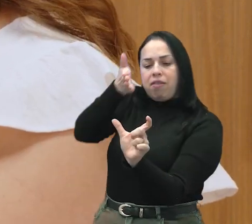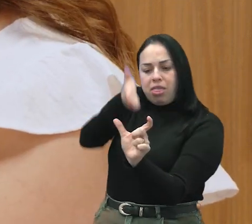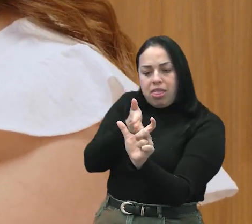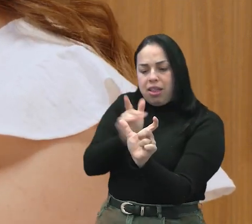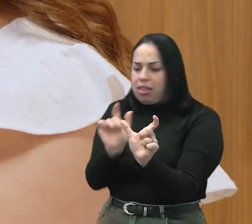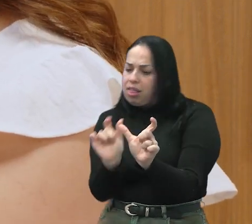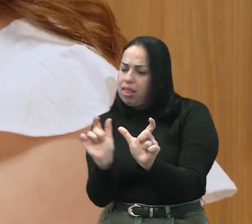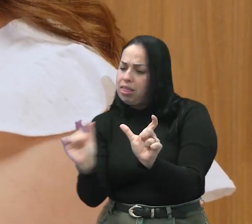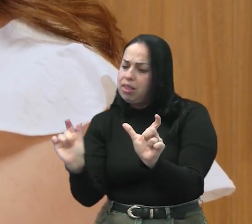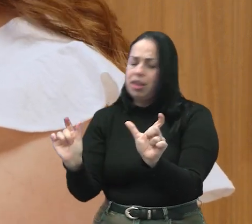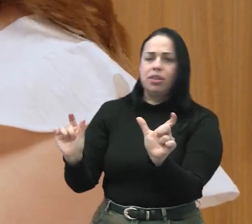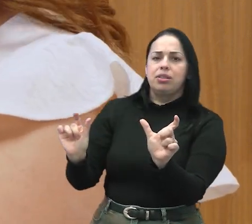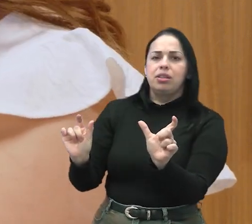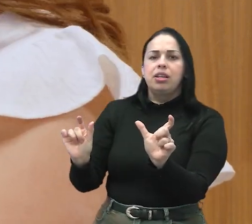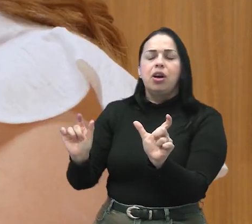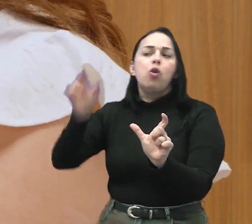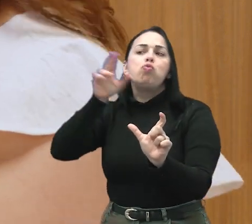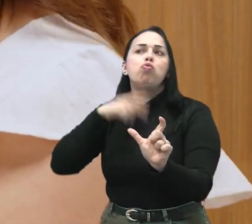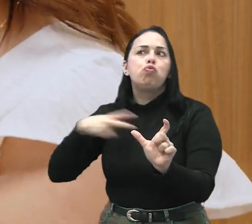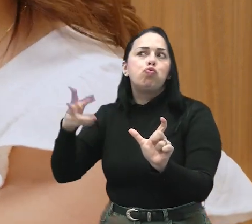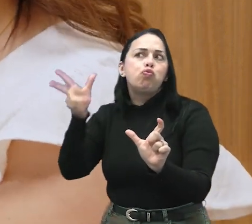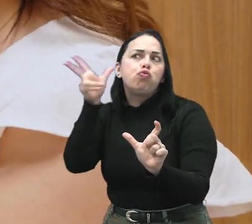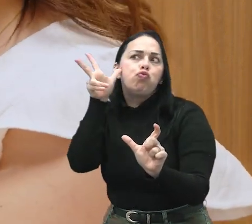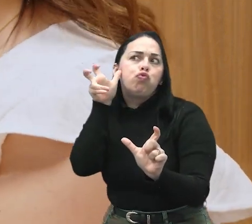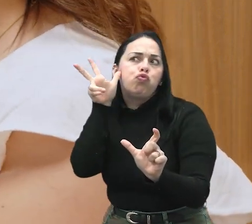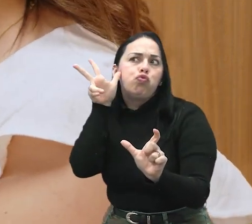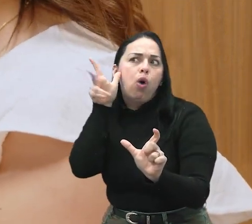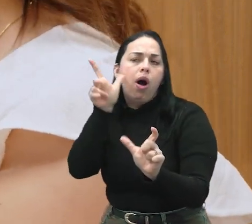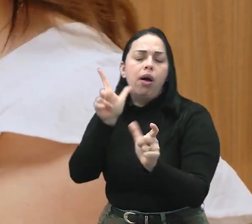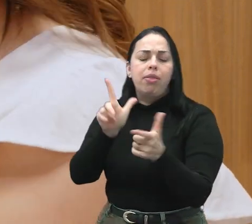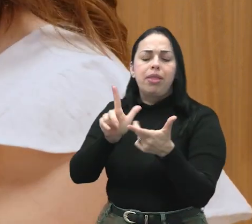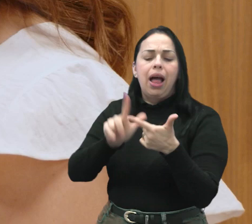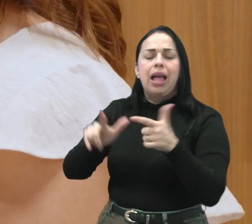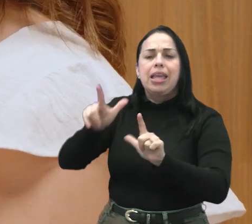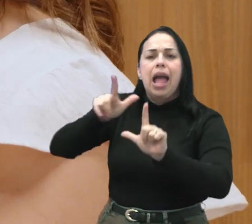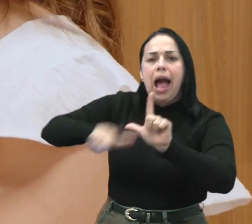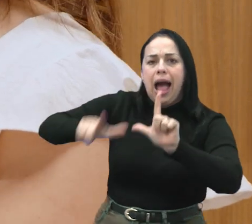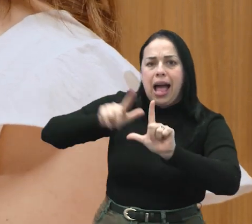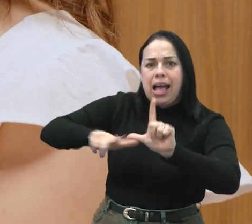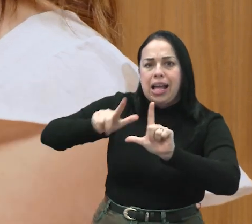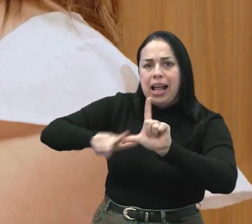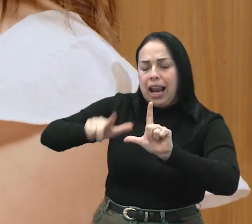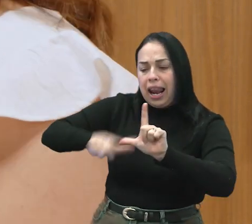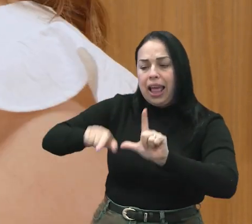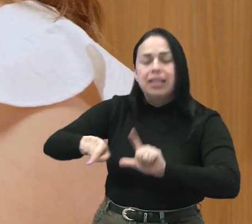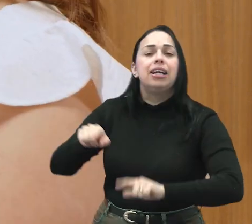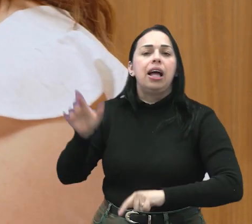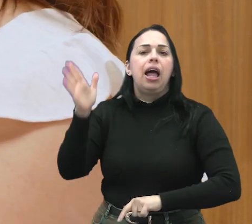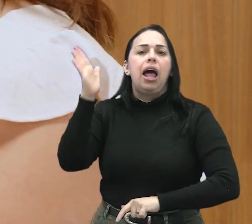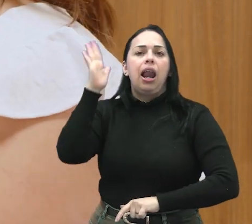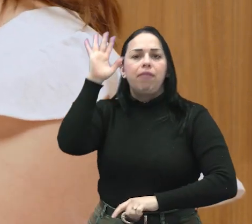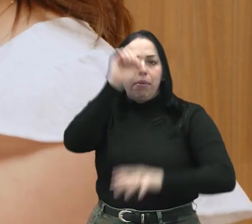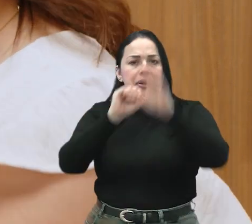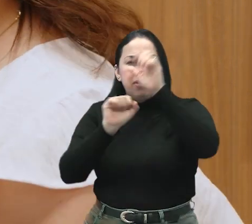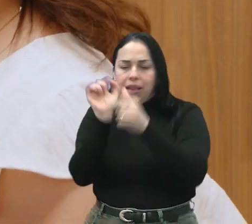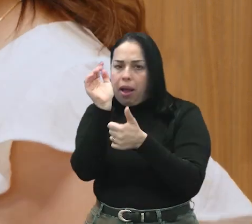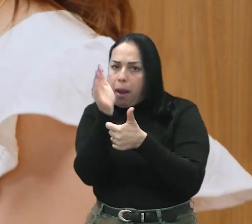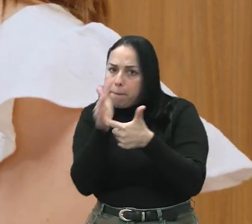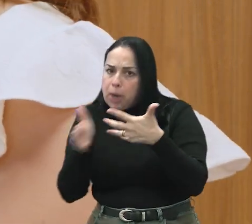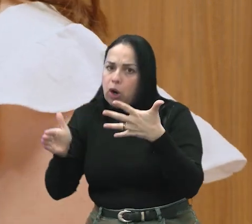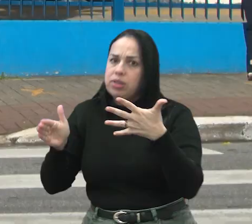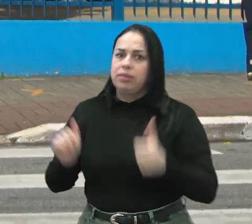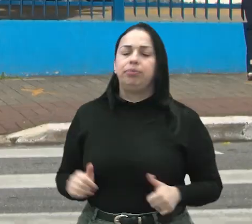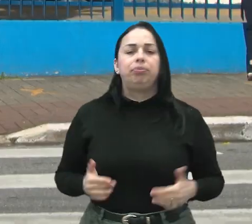precisa reconhecer quais são os sons dessas palavras, quais são as letras que fazem parte dessas partes, entendeu? É assim mais ou menos